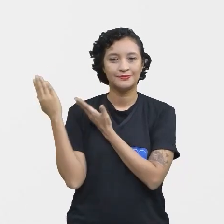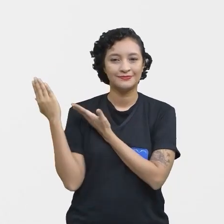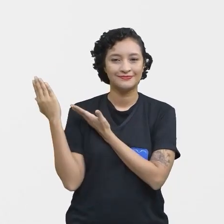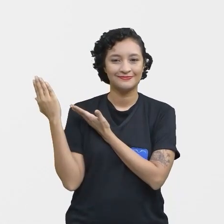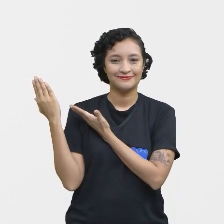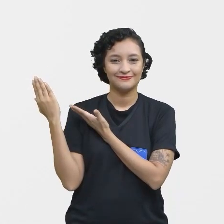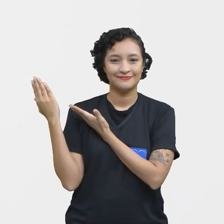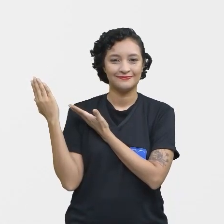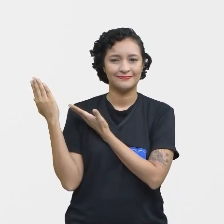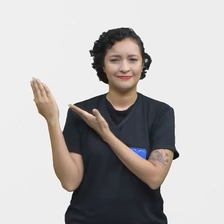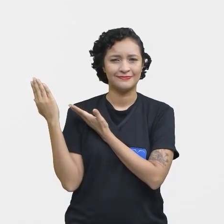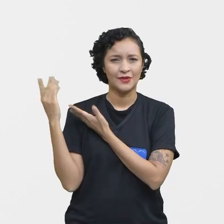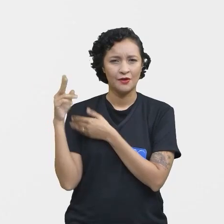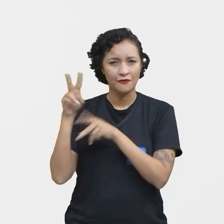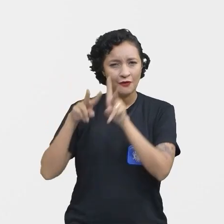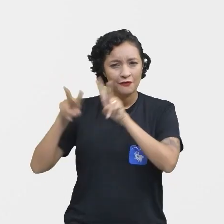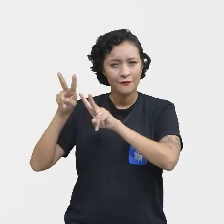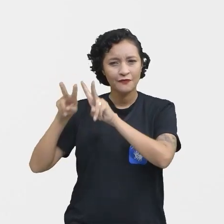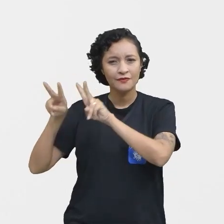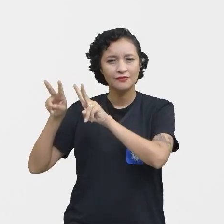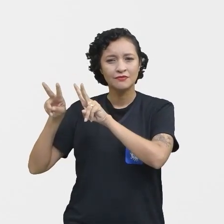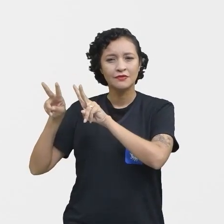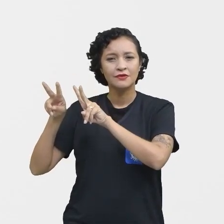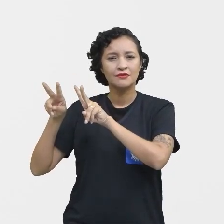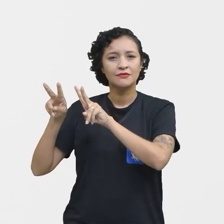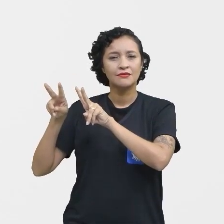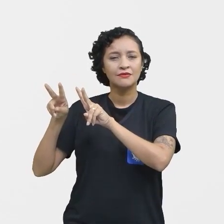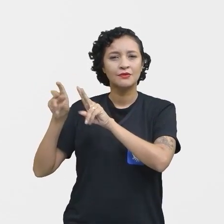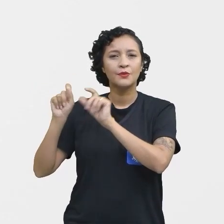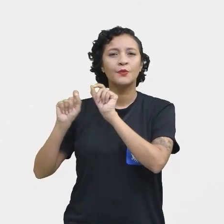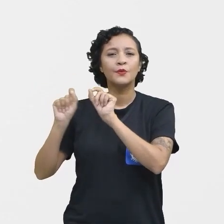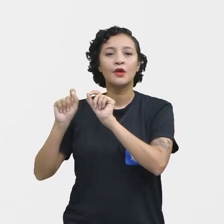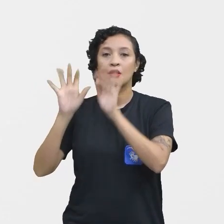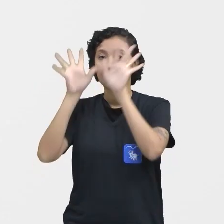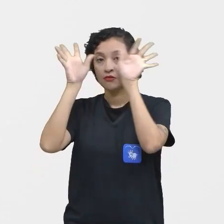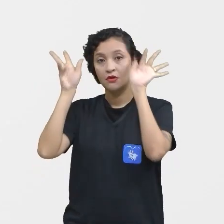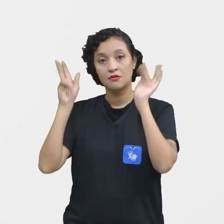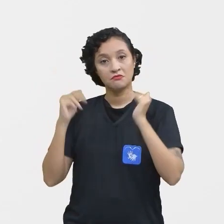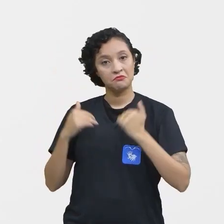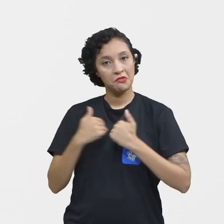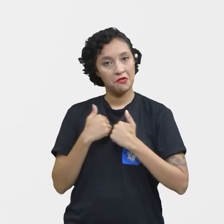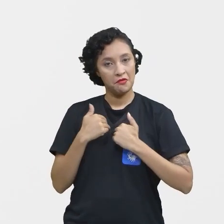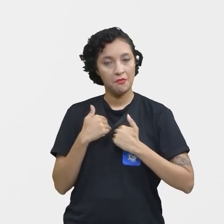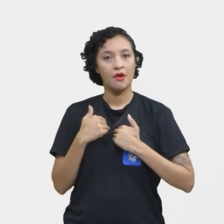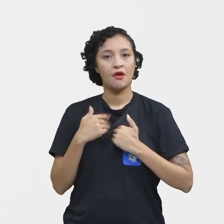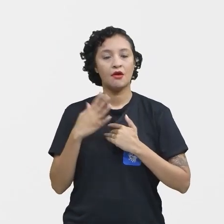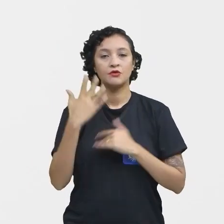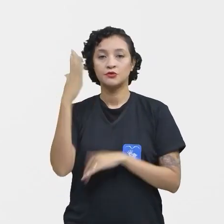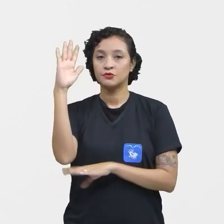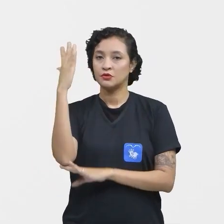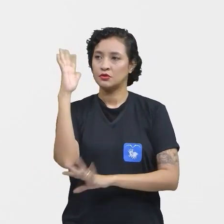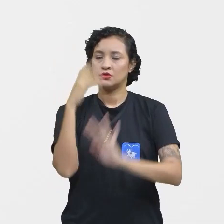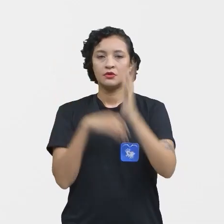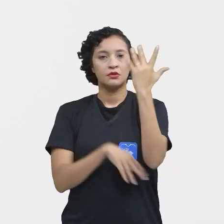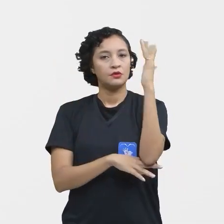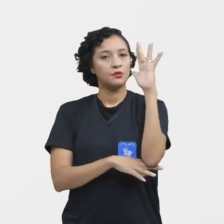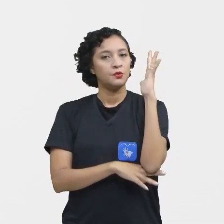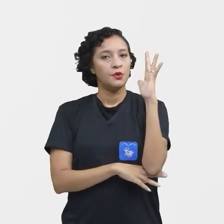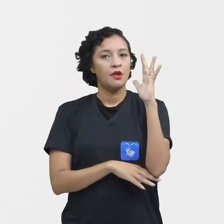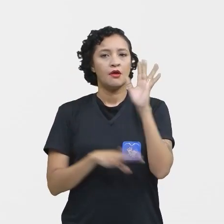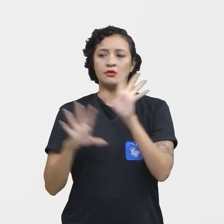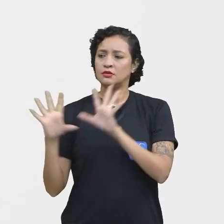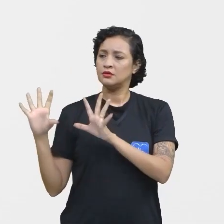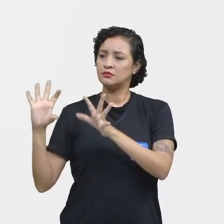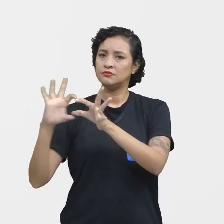Como vocês podem ver, existem muitos animais na natureza, e todos eles, de alguma forma, eles estão